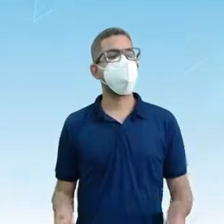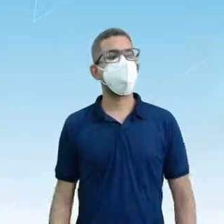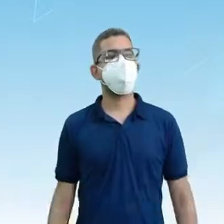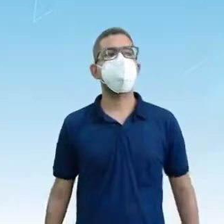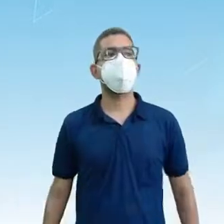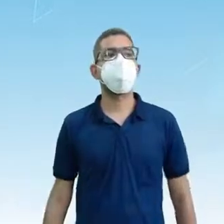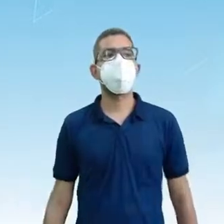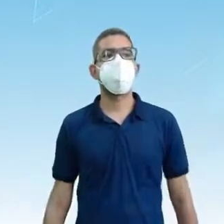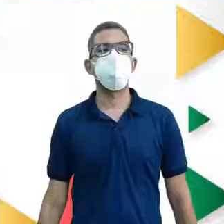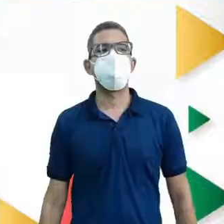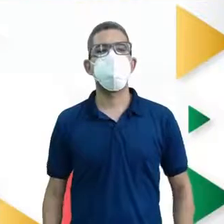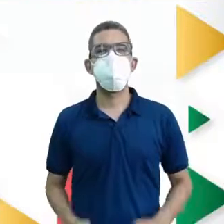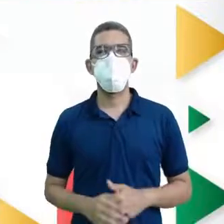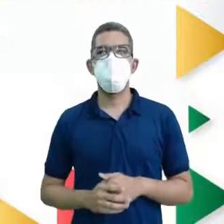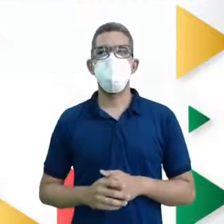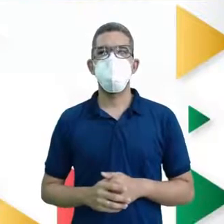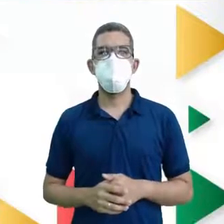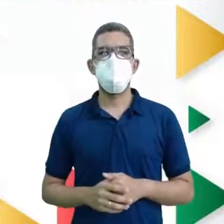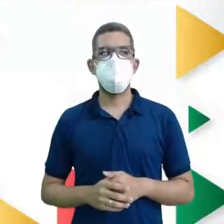Ok.